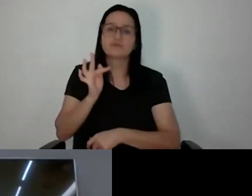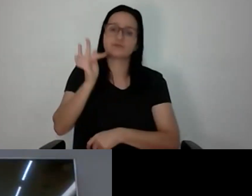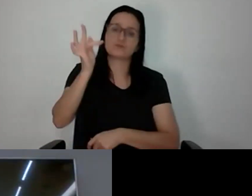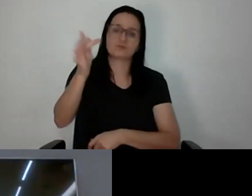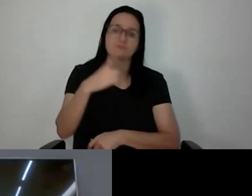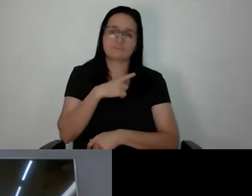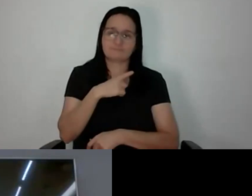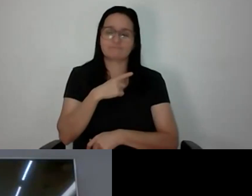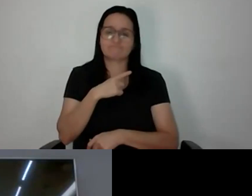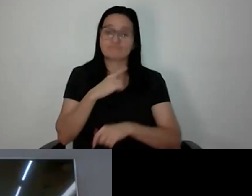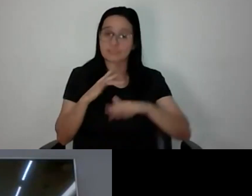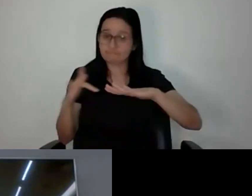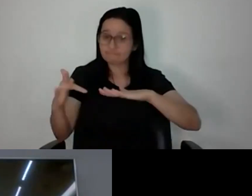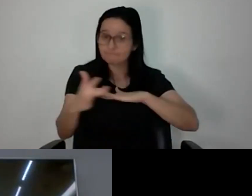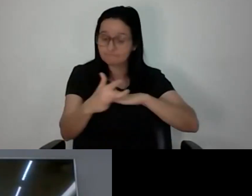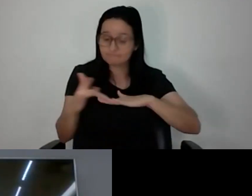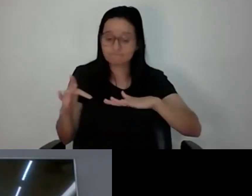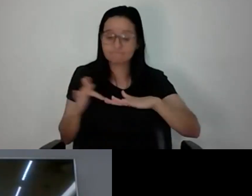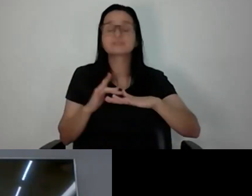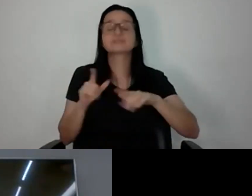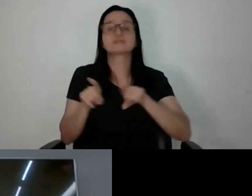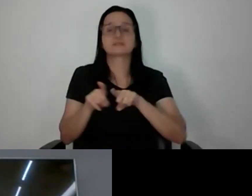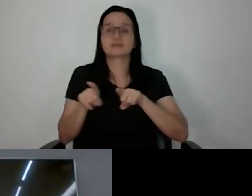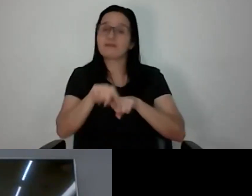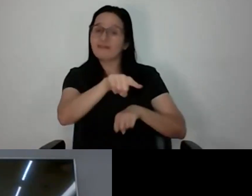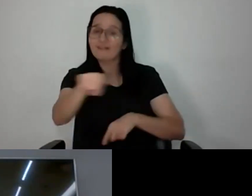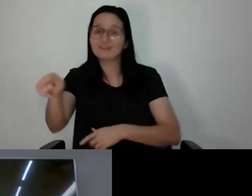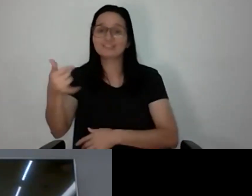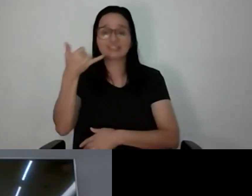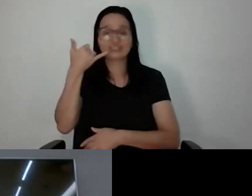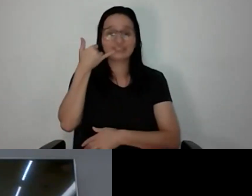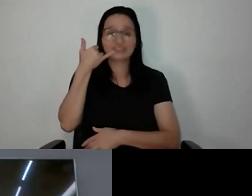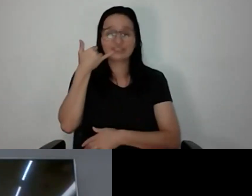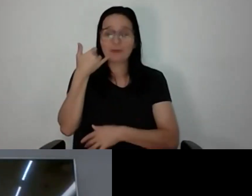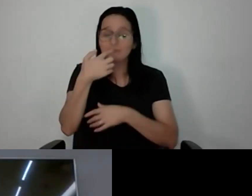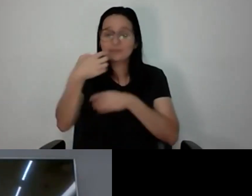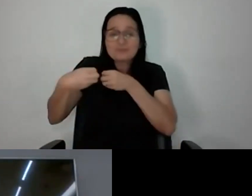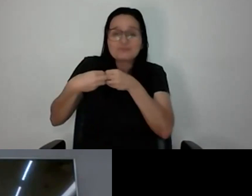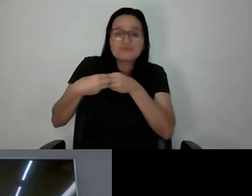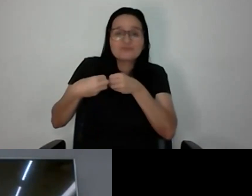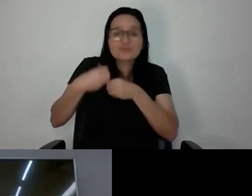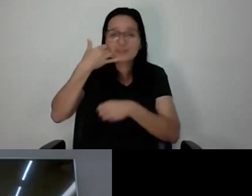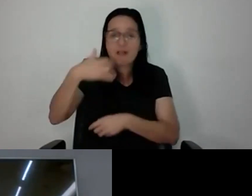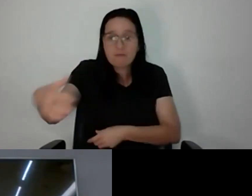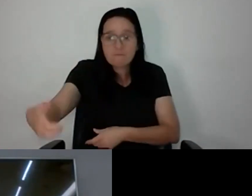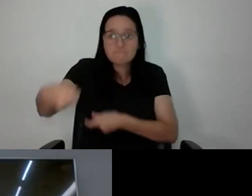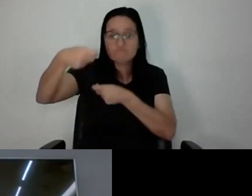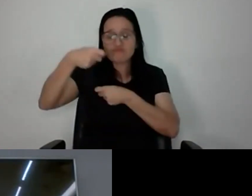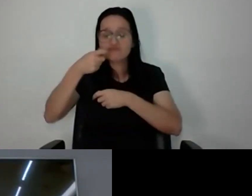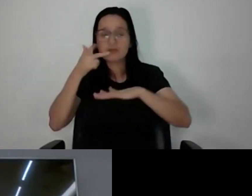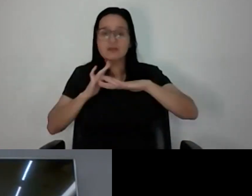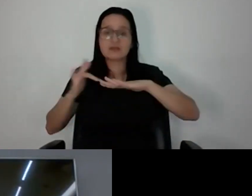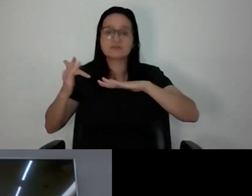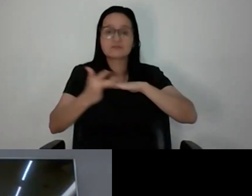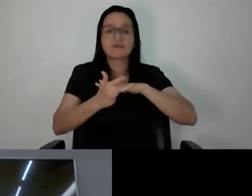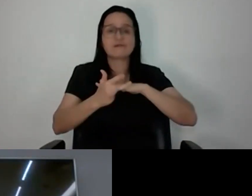redes sociais estão aí. Eu aposto que está todo mundo com o celular a menos de um metro de distância. Então, pega o celular, vai na rede social, no LinkedIn,